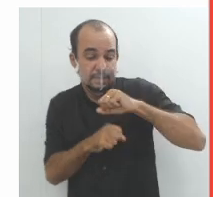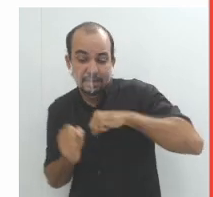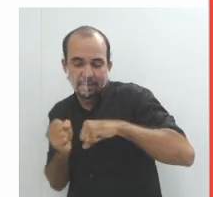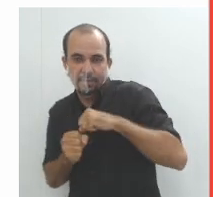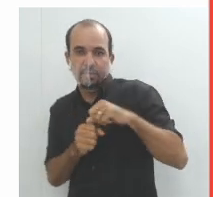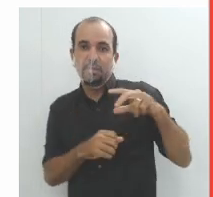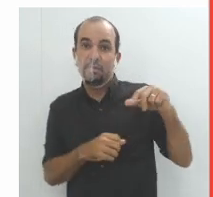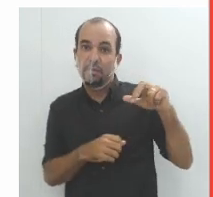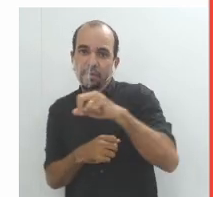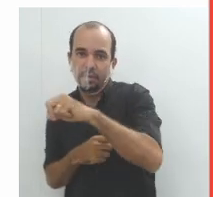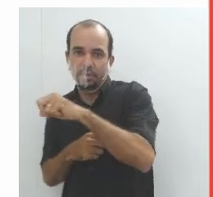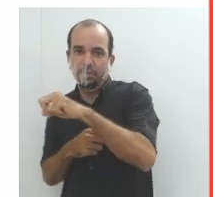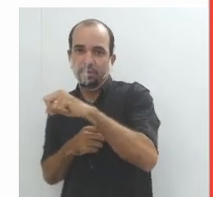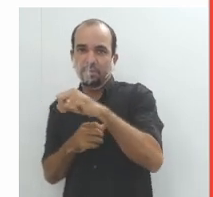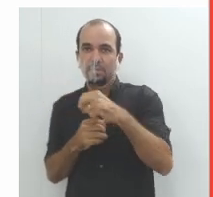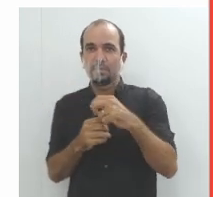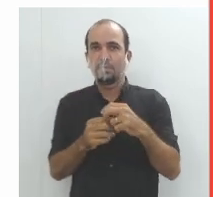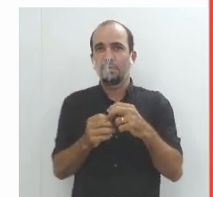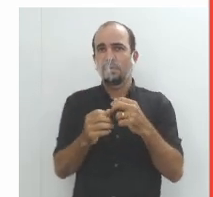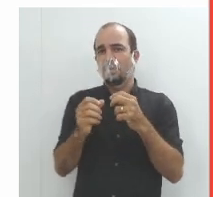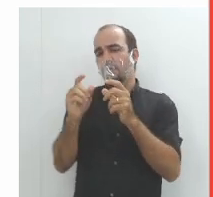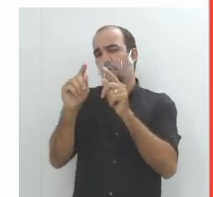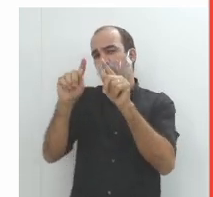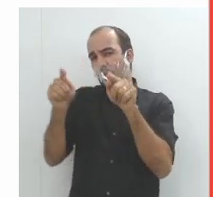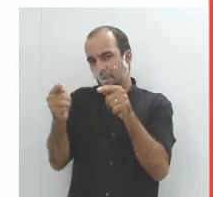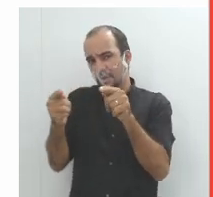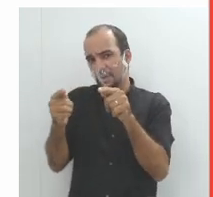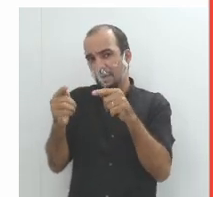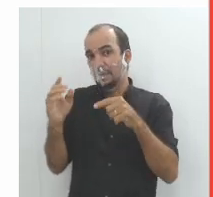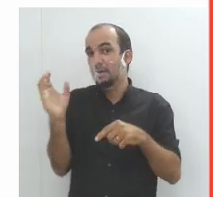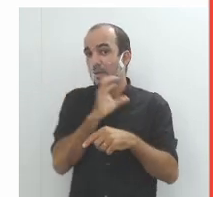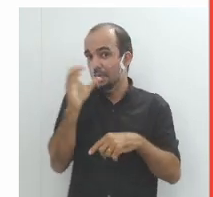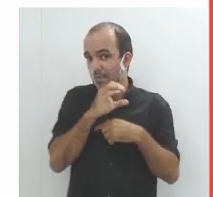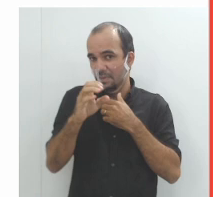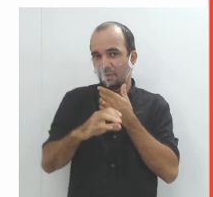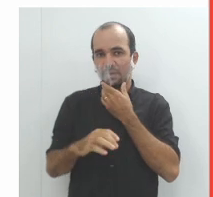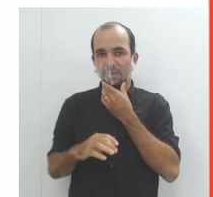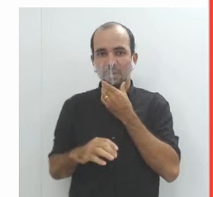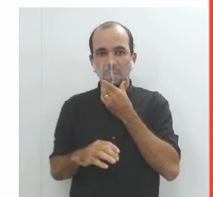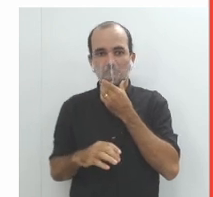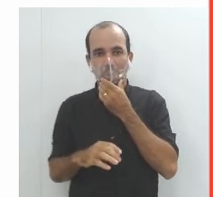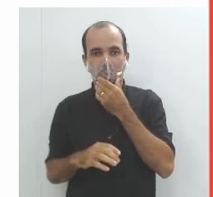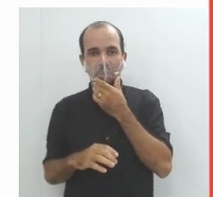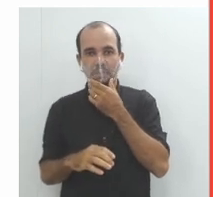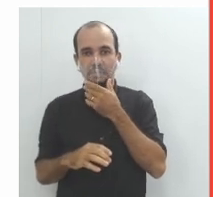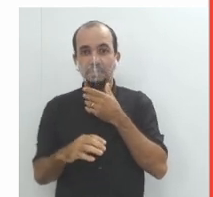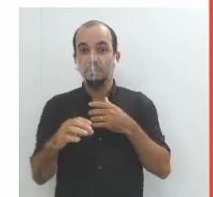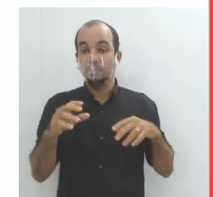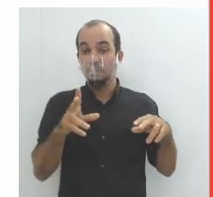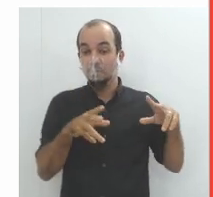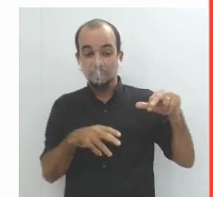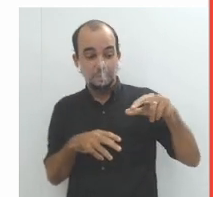fica? Pensa aí, rapidinho. Para fugir da barata, Ana correu